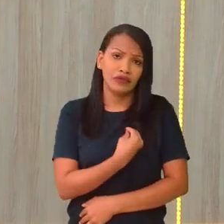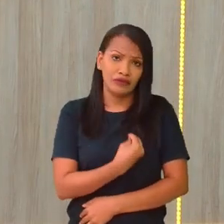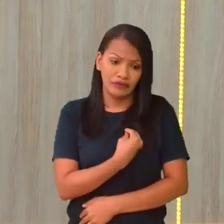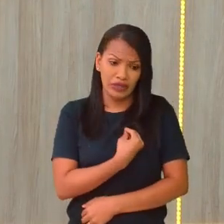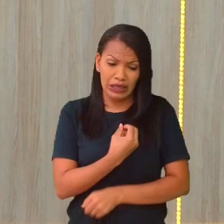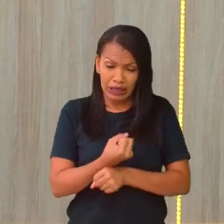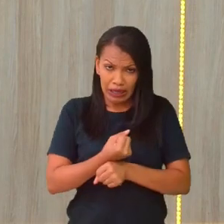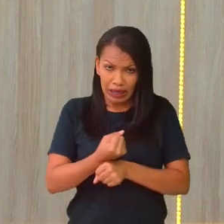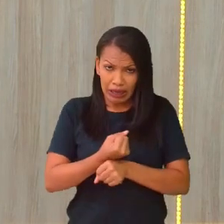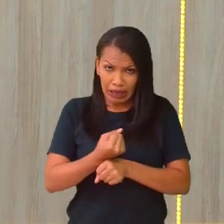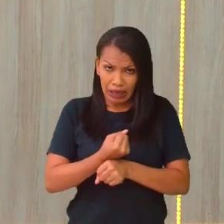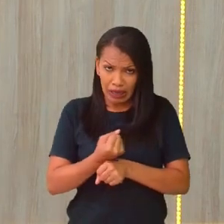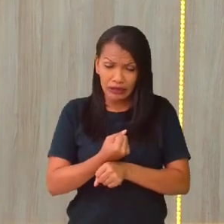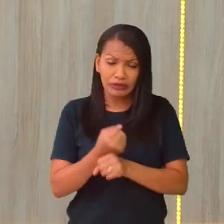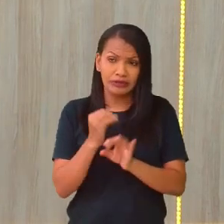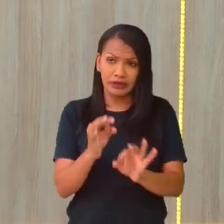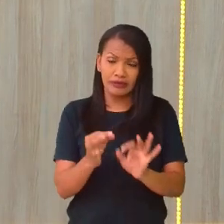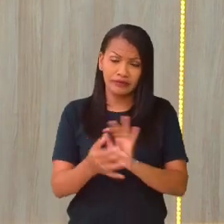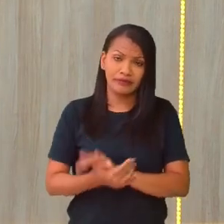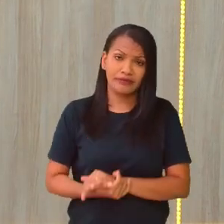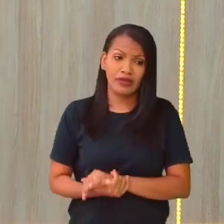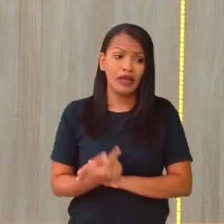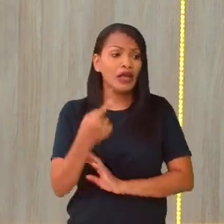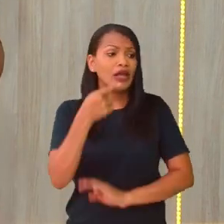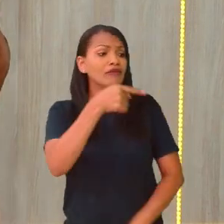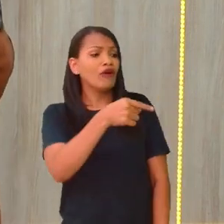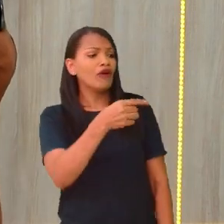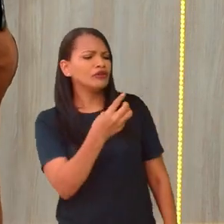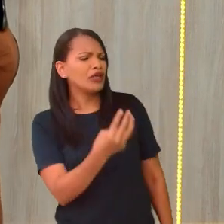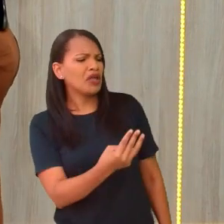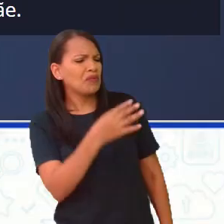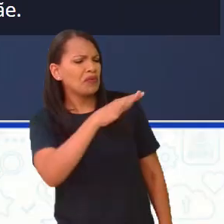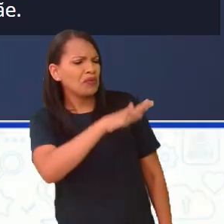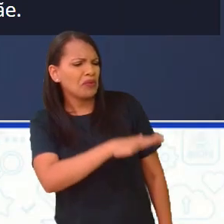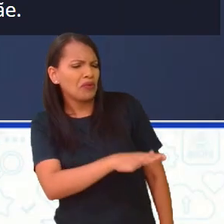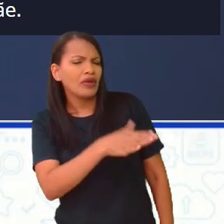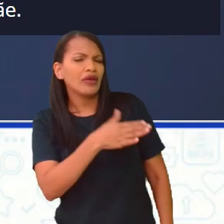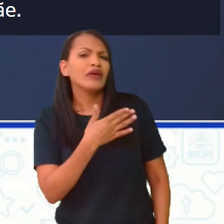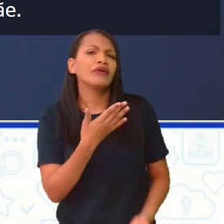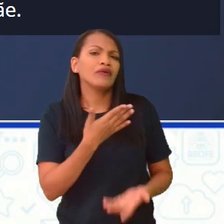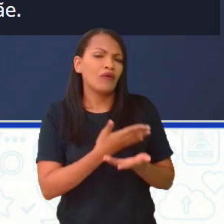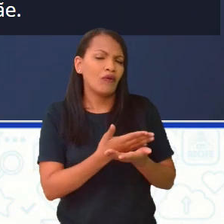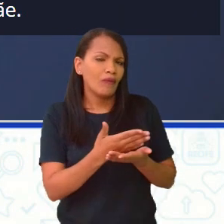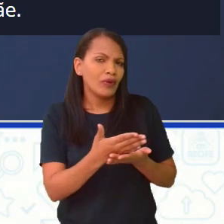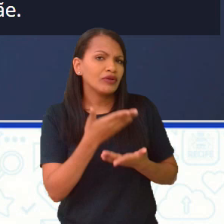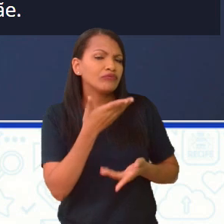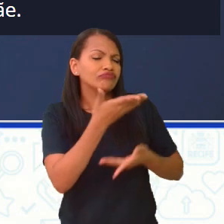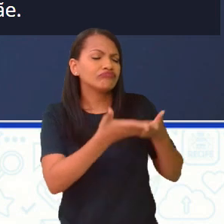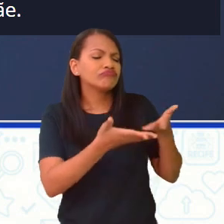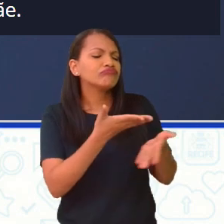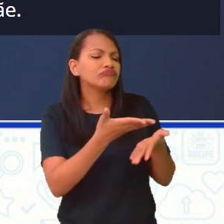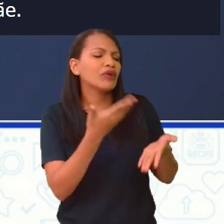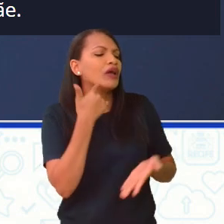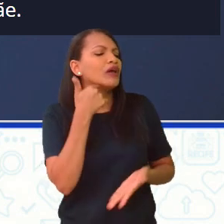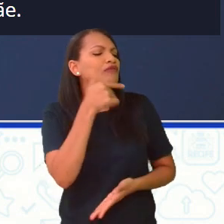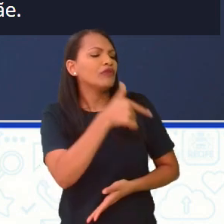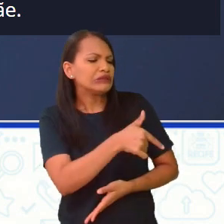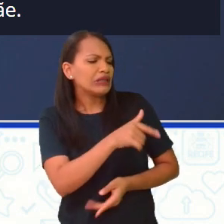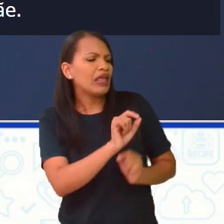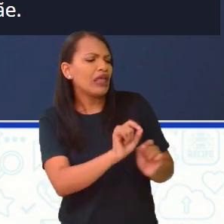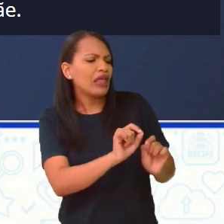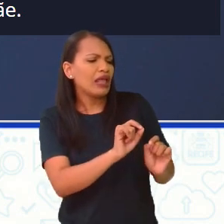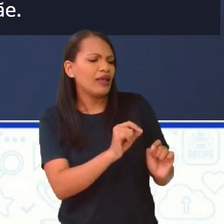anos. Certo? E você, minha caçula, ela começa a falar para a terceira árvore. Será uma